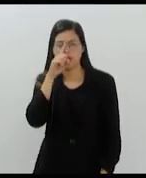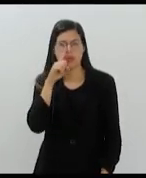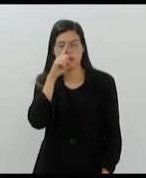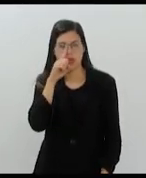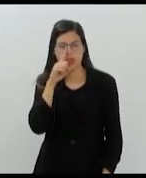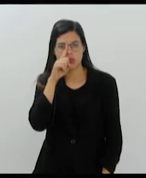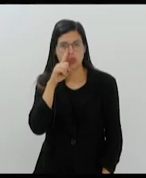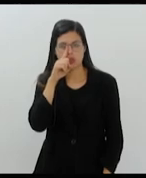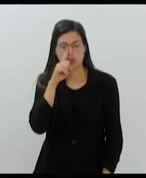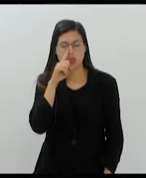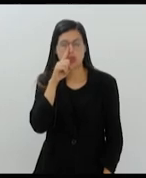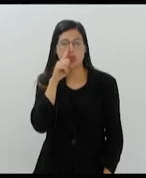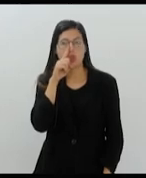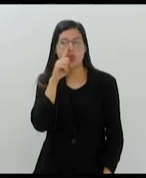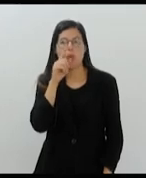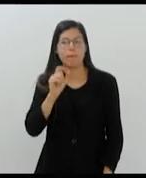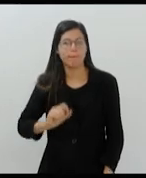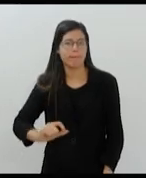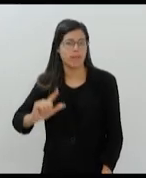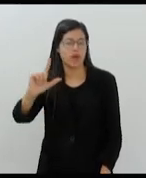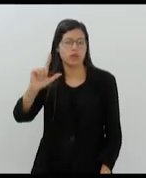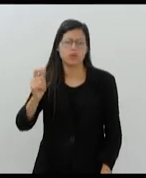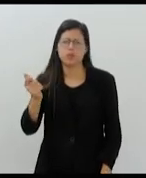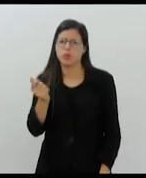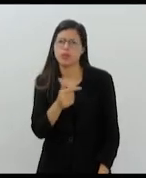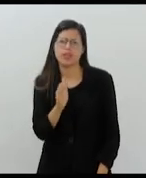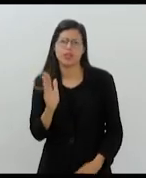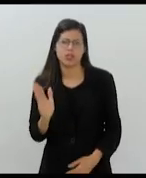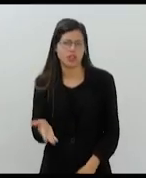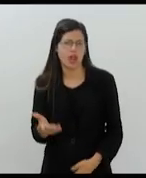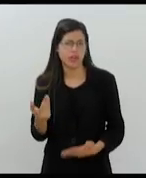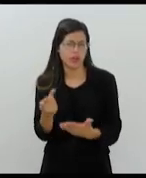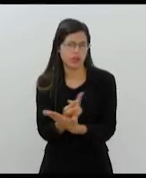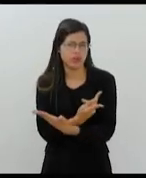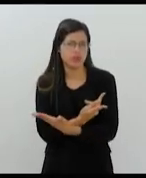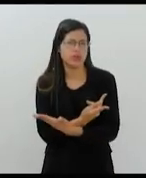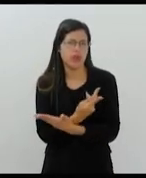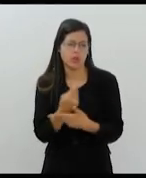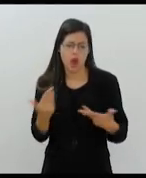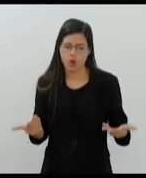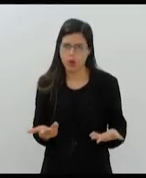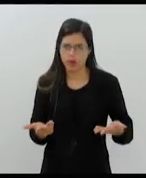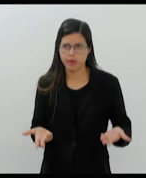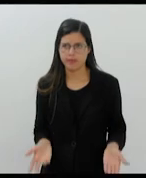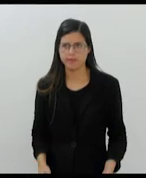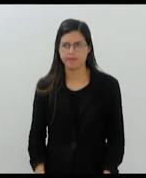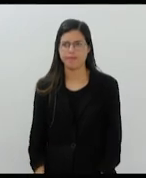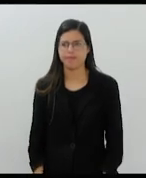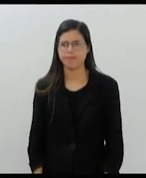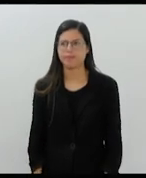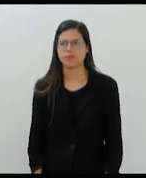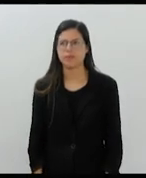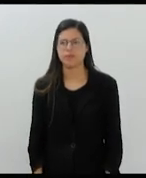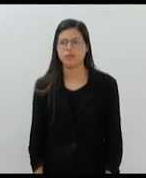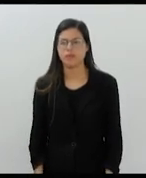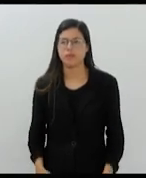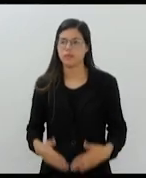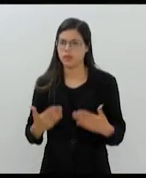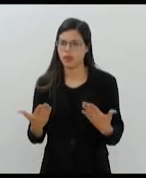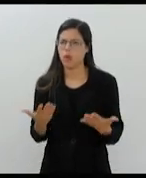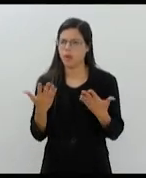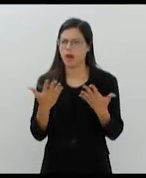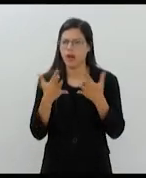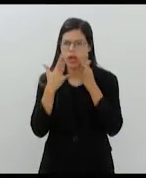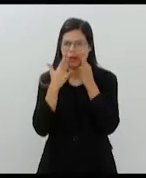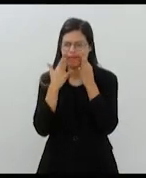maior do que já está nos tempos atuais, senhor presidente. Então, queria chamar a